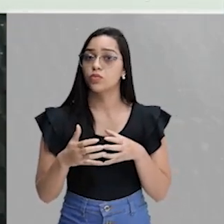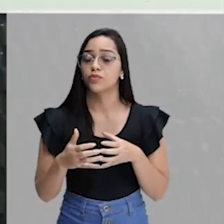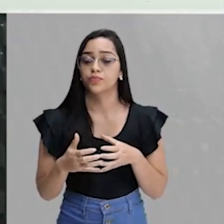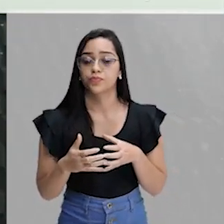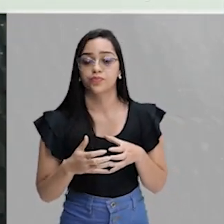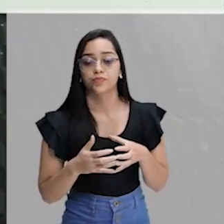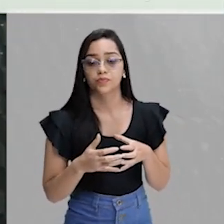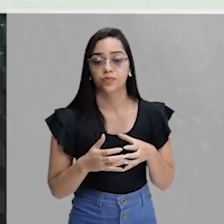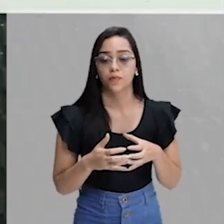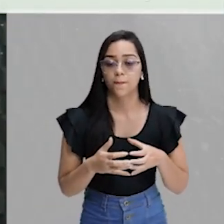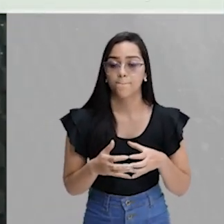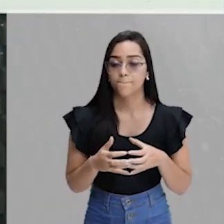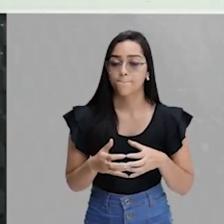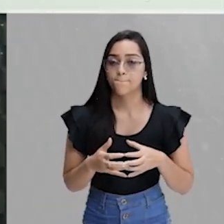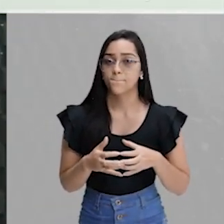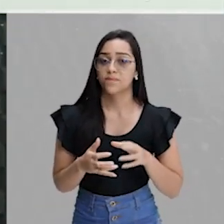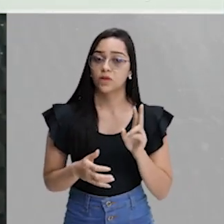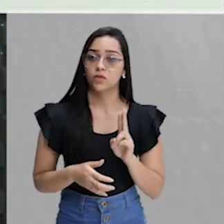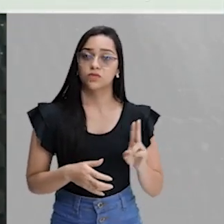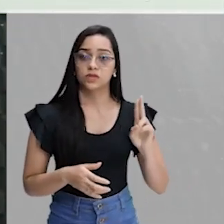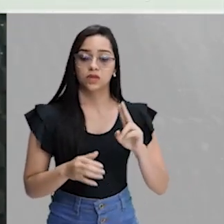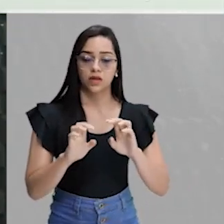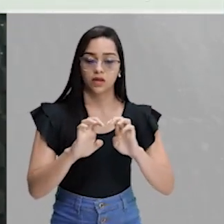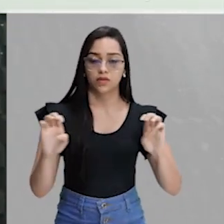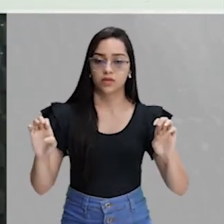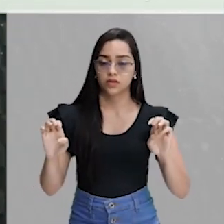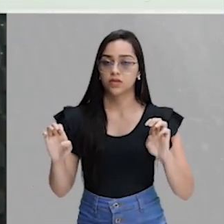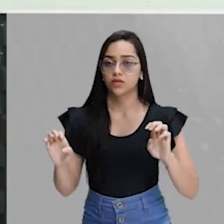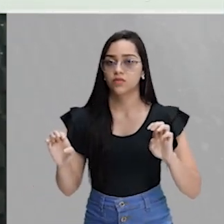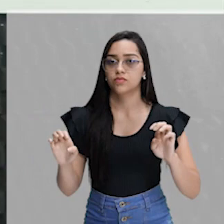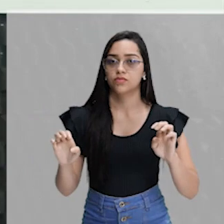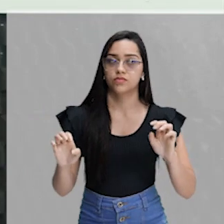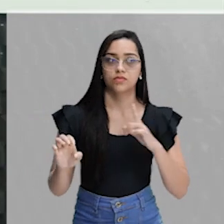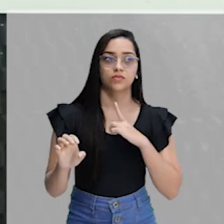certo? Então, utilizando a equação de Torricelli,